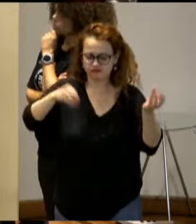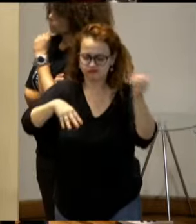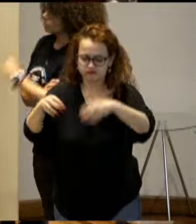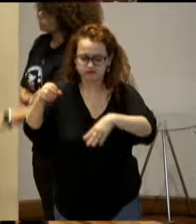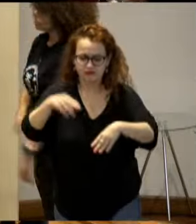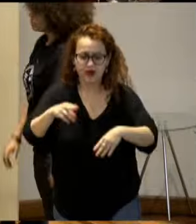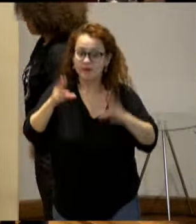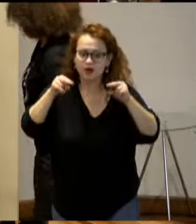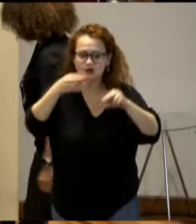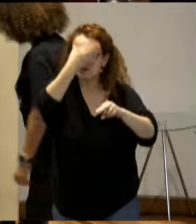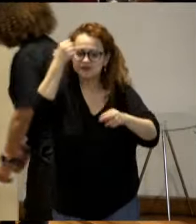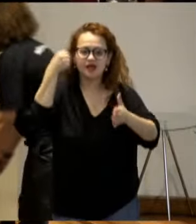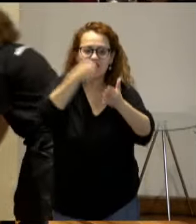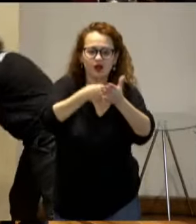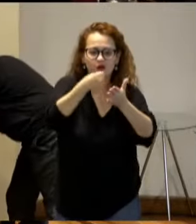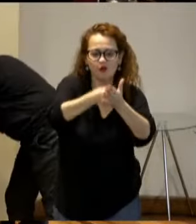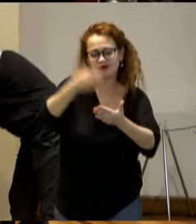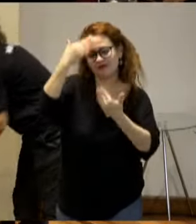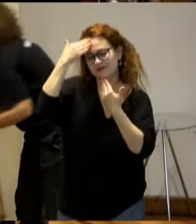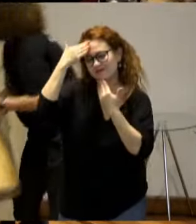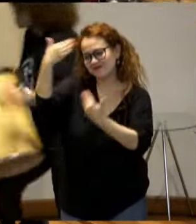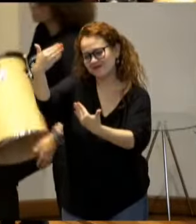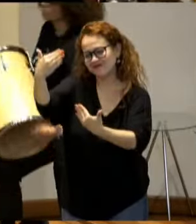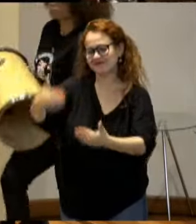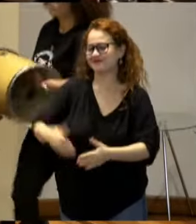luta. Muito obrigada.